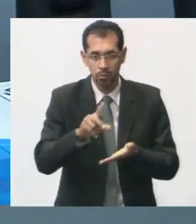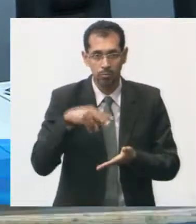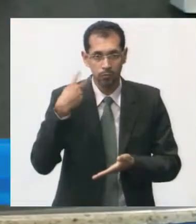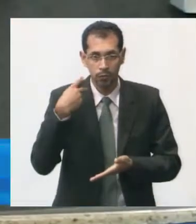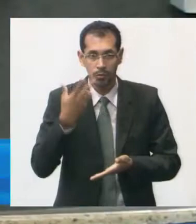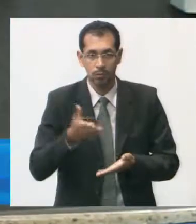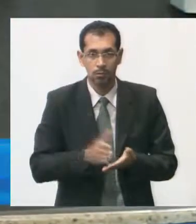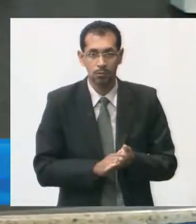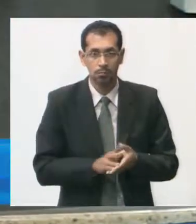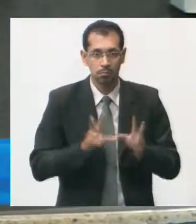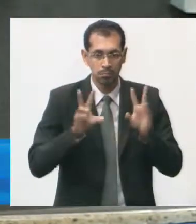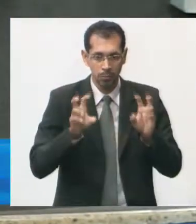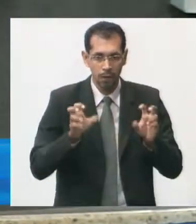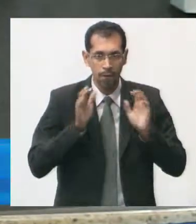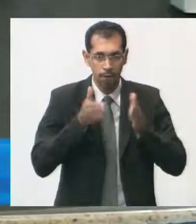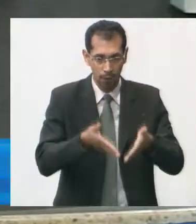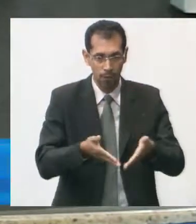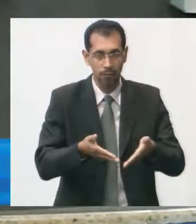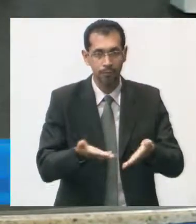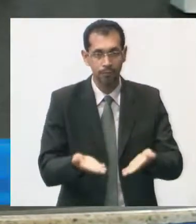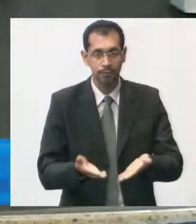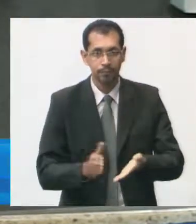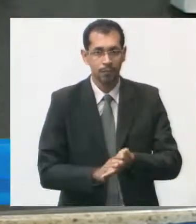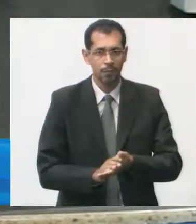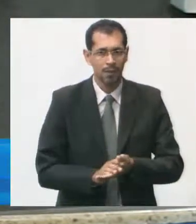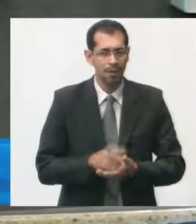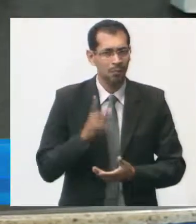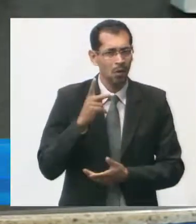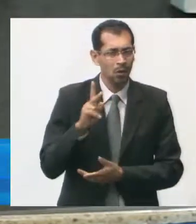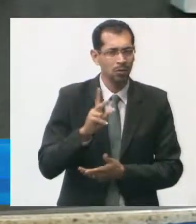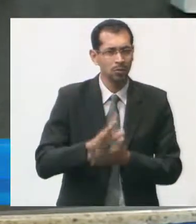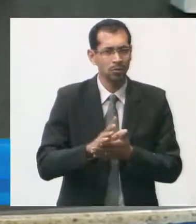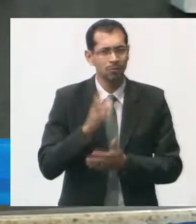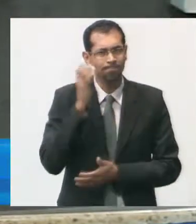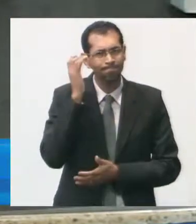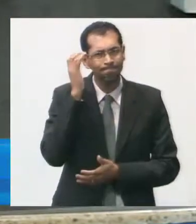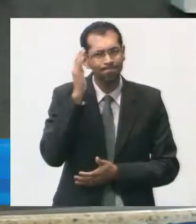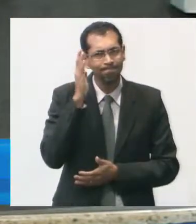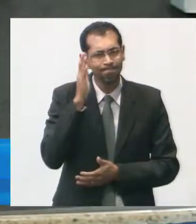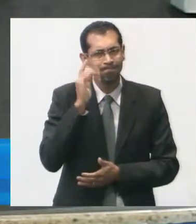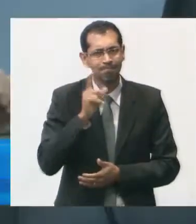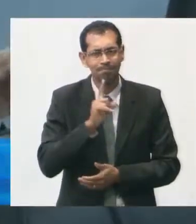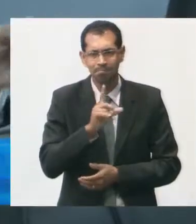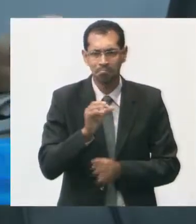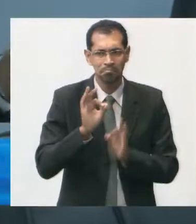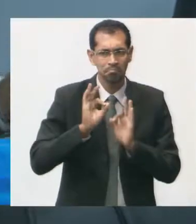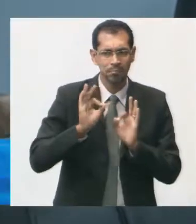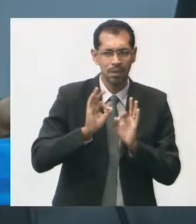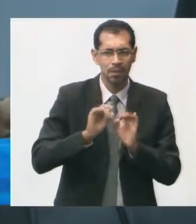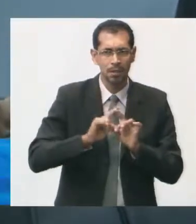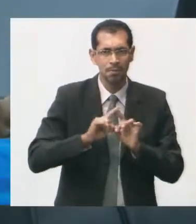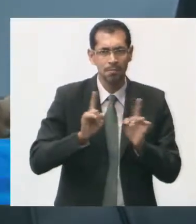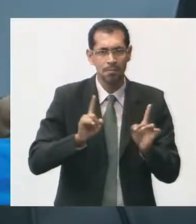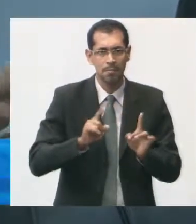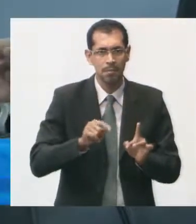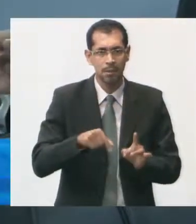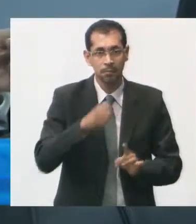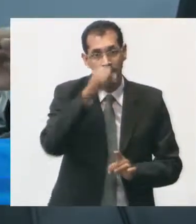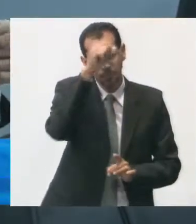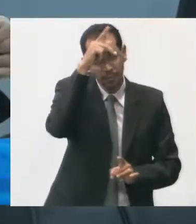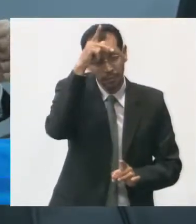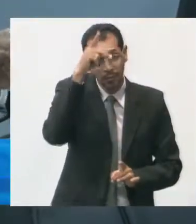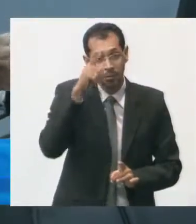tema. A sua reflexão está perfeita, só falta o entendimento de que a prefeitura recuou por força judicial, por uma